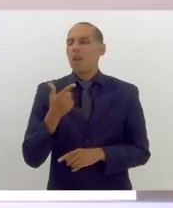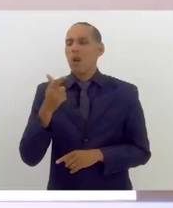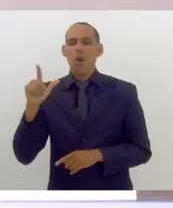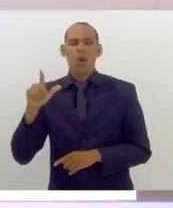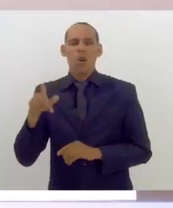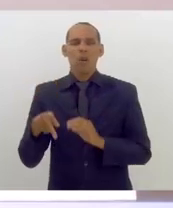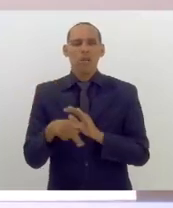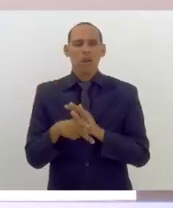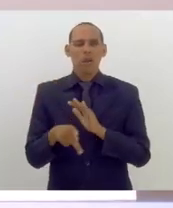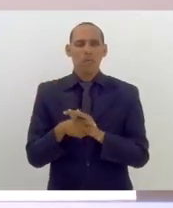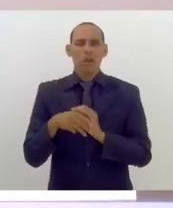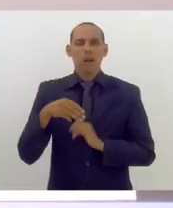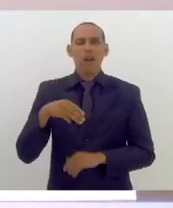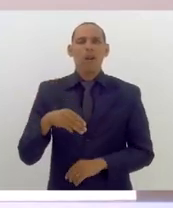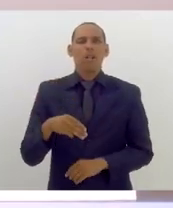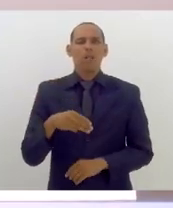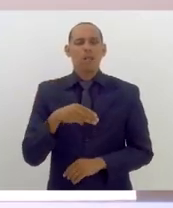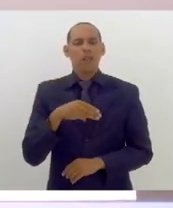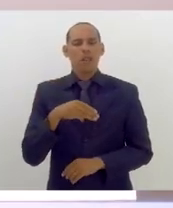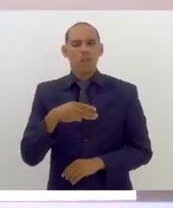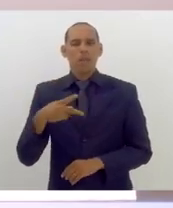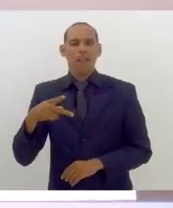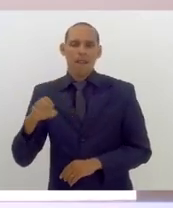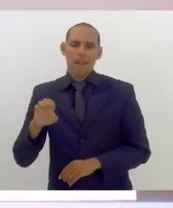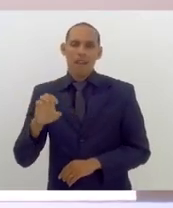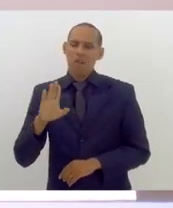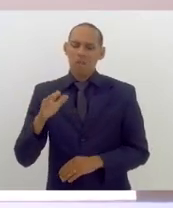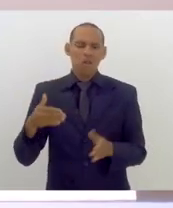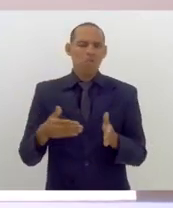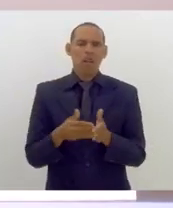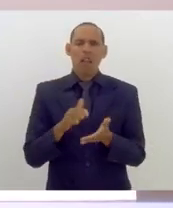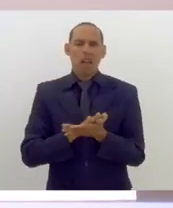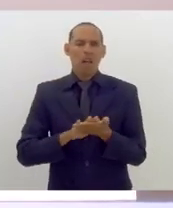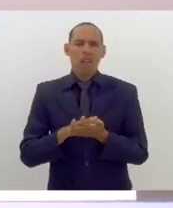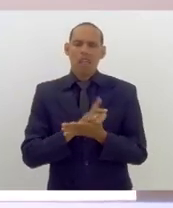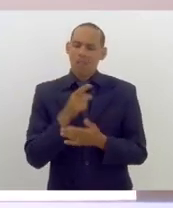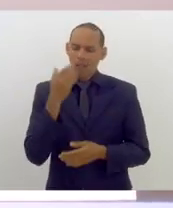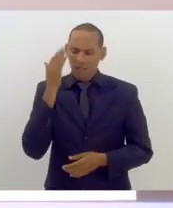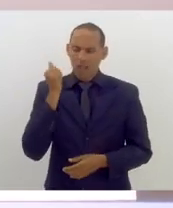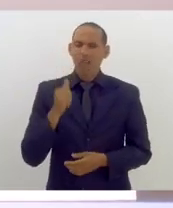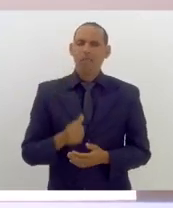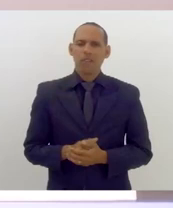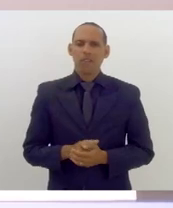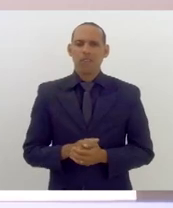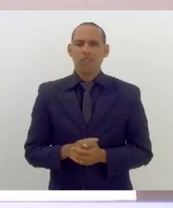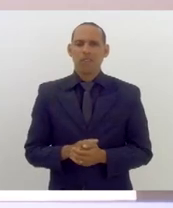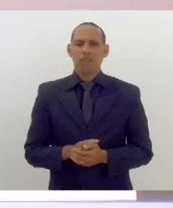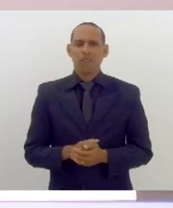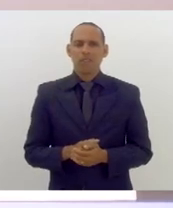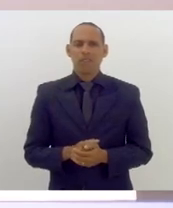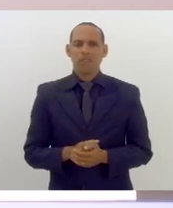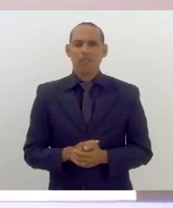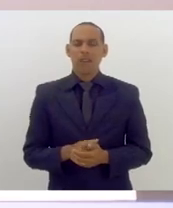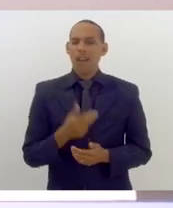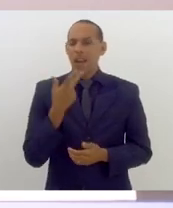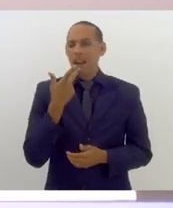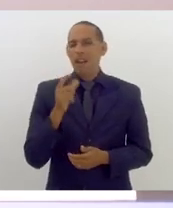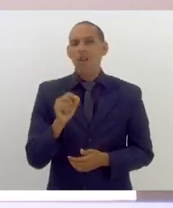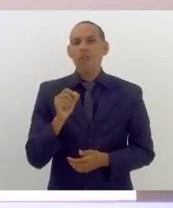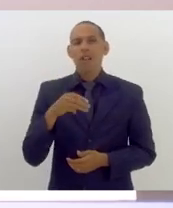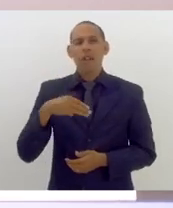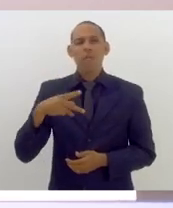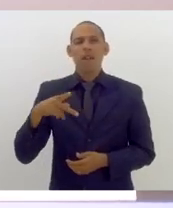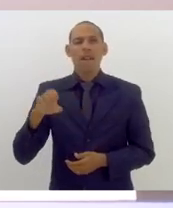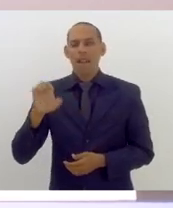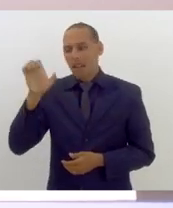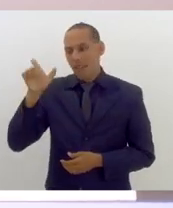Estadual de autoria do ministério Estadual que nada impediria que nós sabemos disso avô mistério Estadual